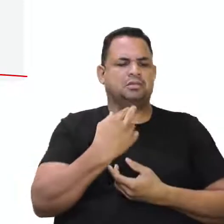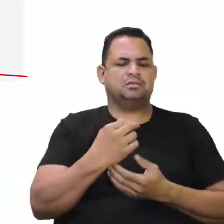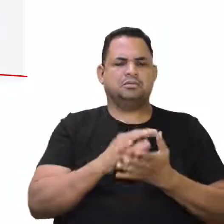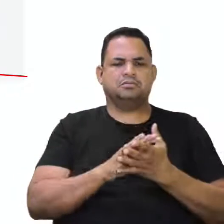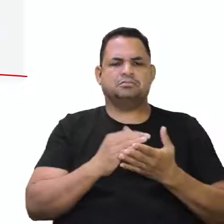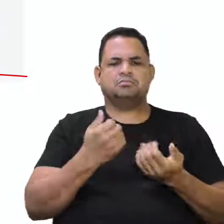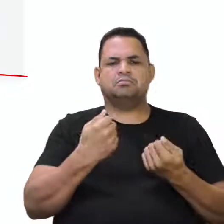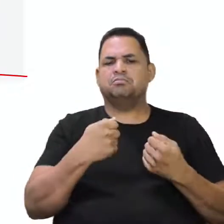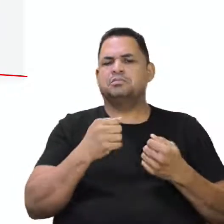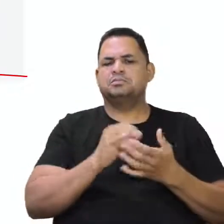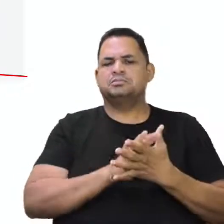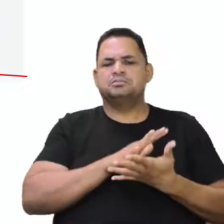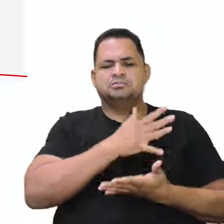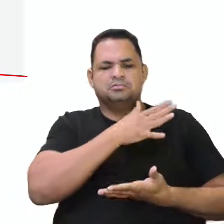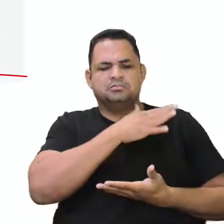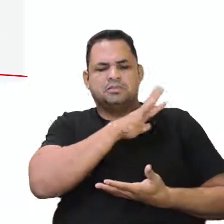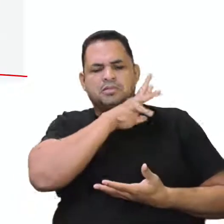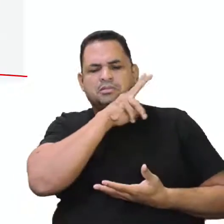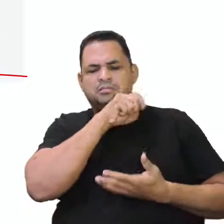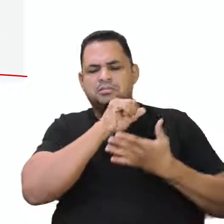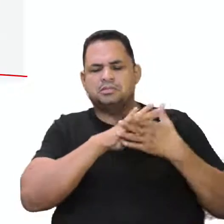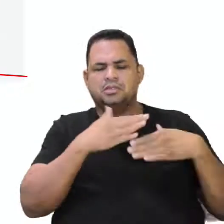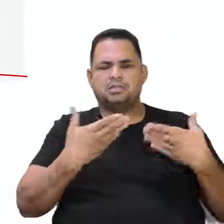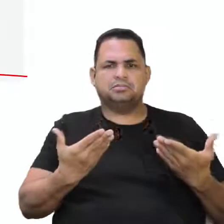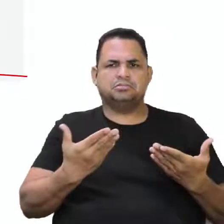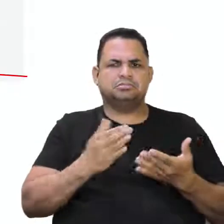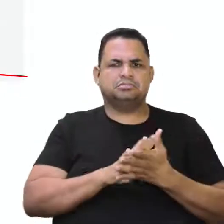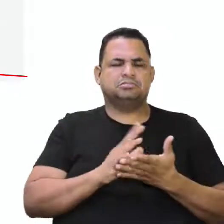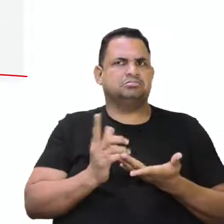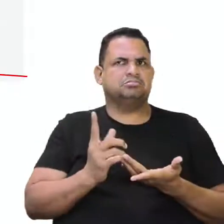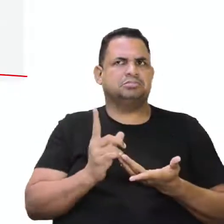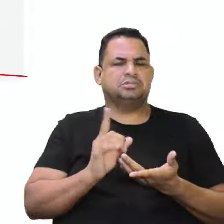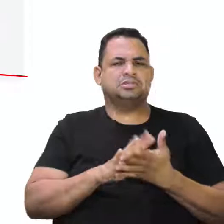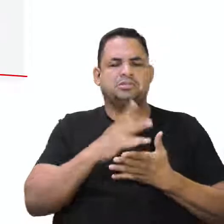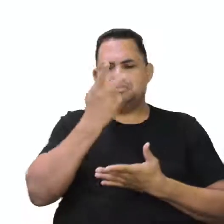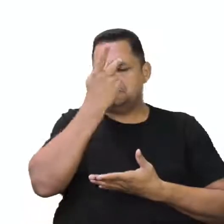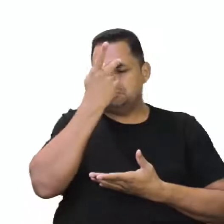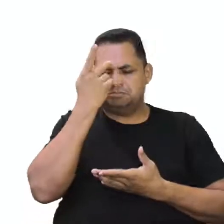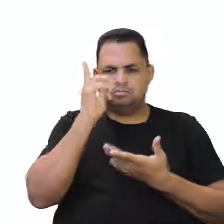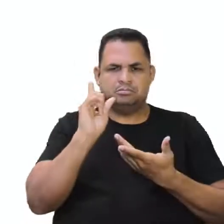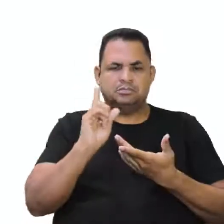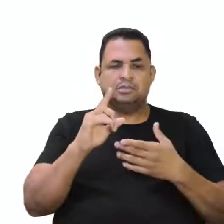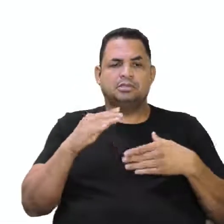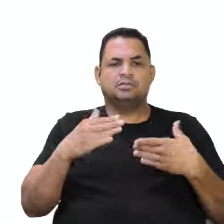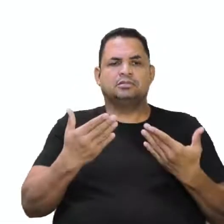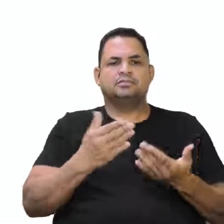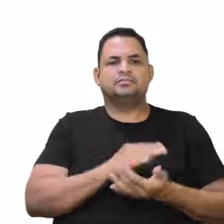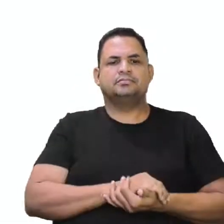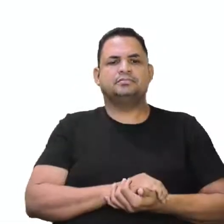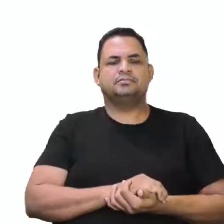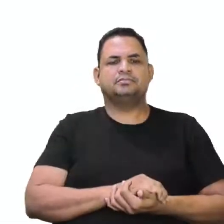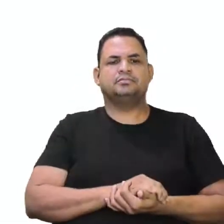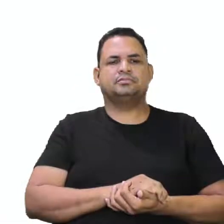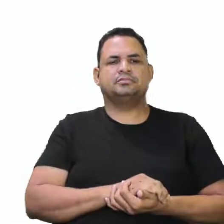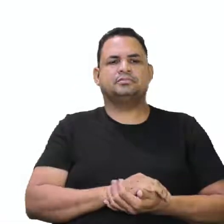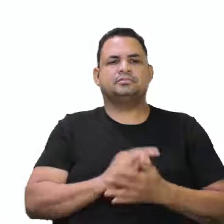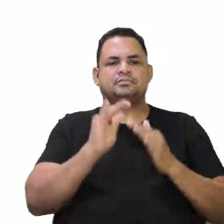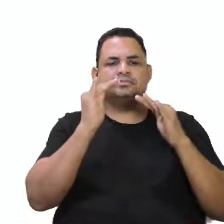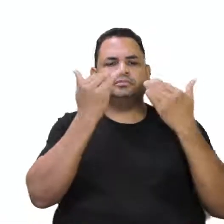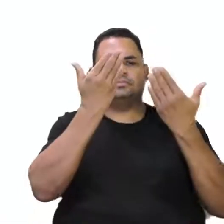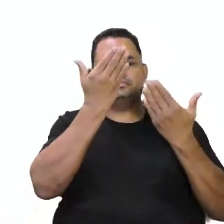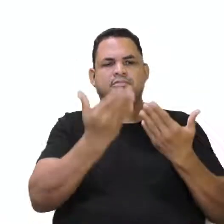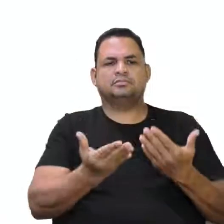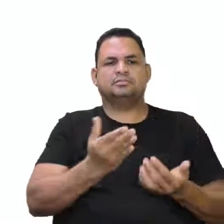Pode ser também por um animalzinho, por um pet, não exatamente por uma pessoa. Afinal de contas, olha aí, ó. Preste atenção